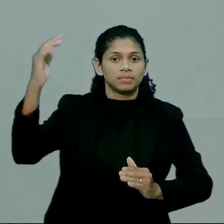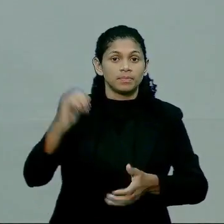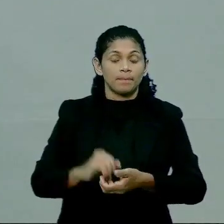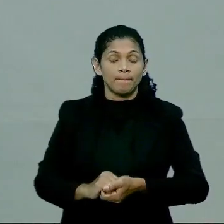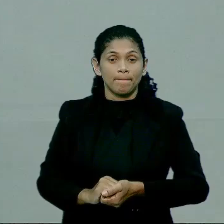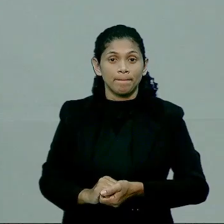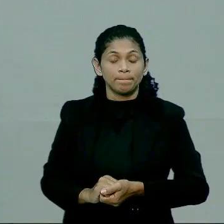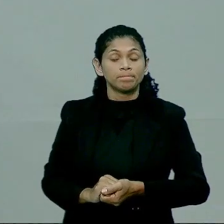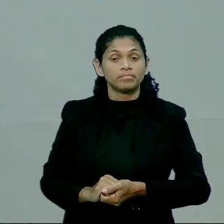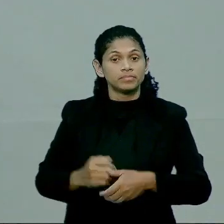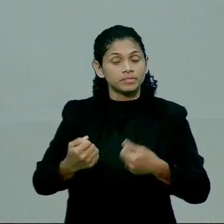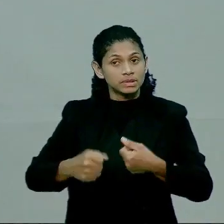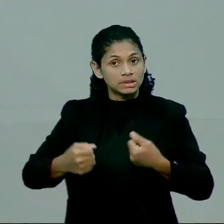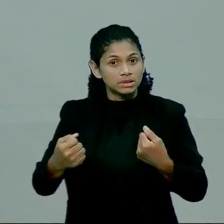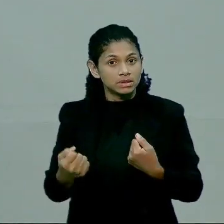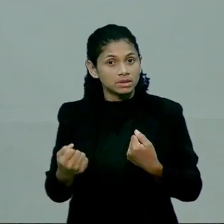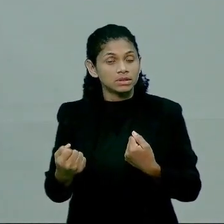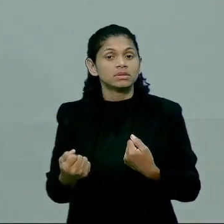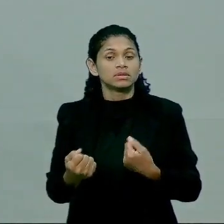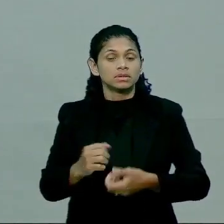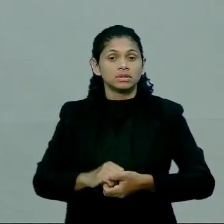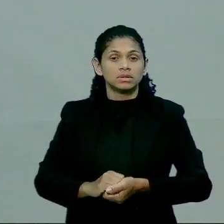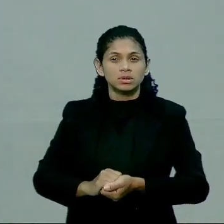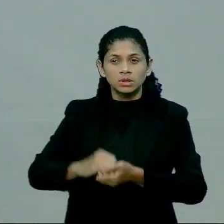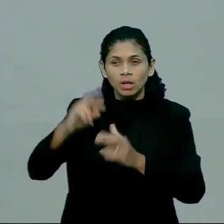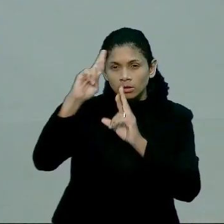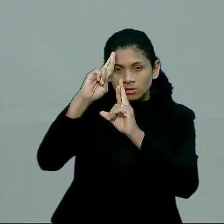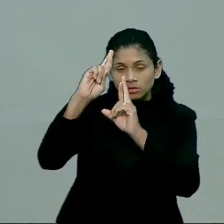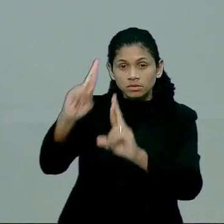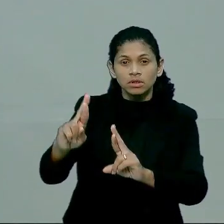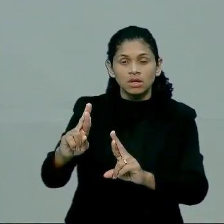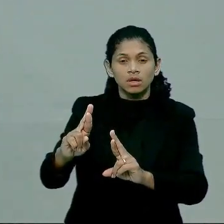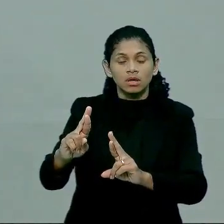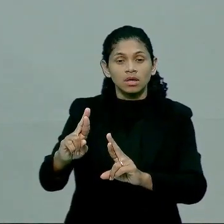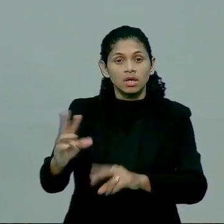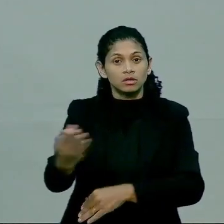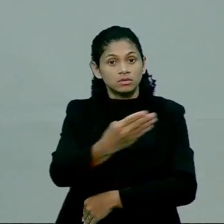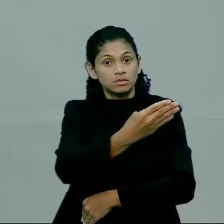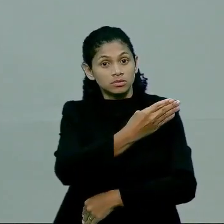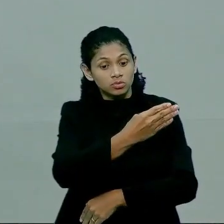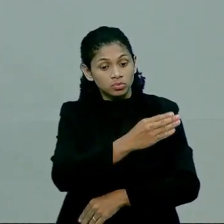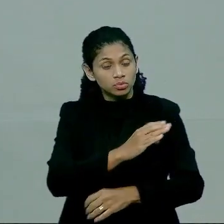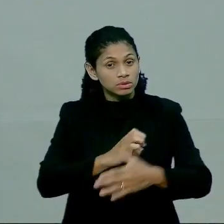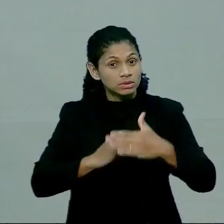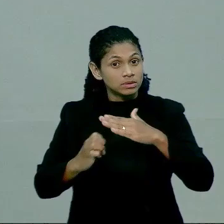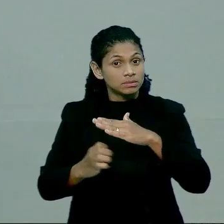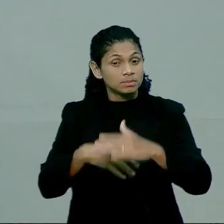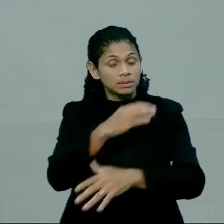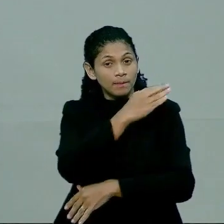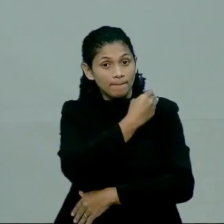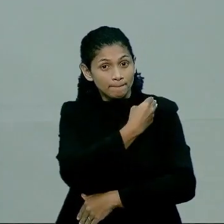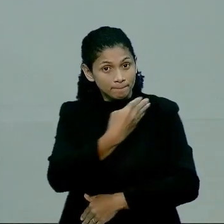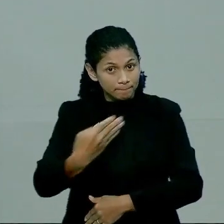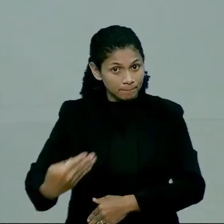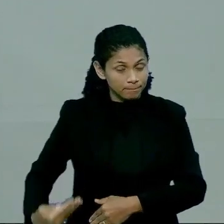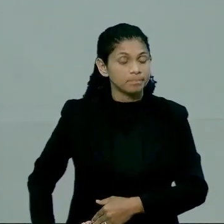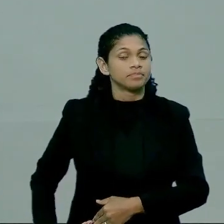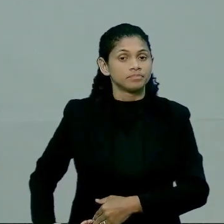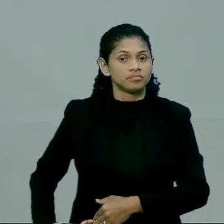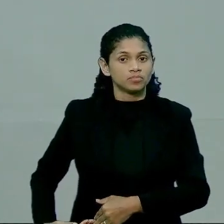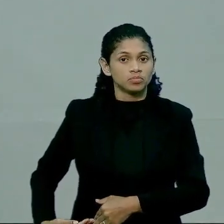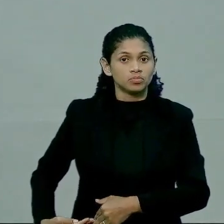as autoridades com que os órgãos públicos eles se mobilizem no sentido